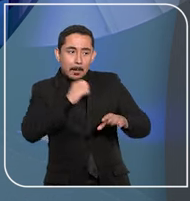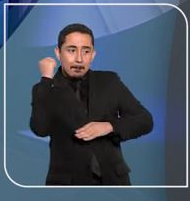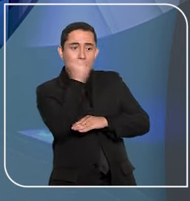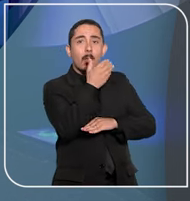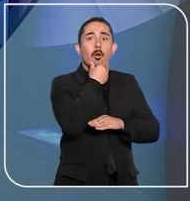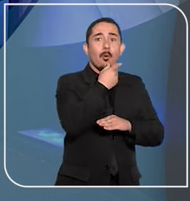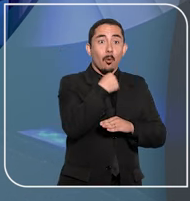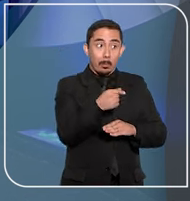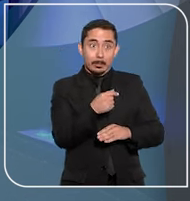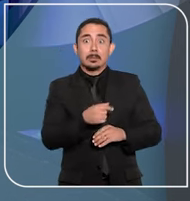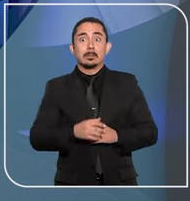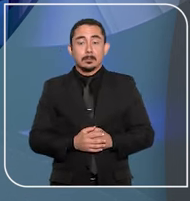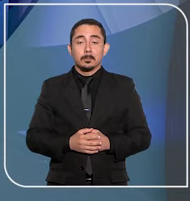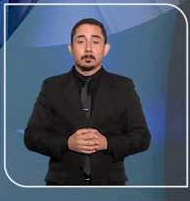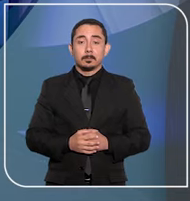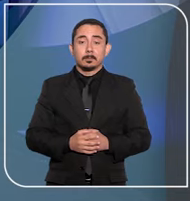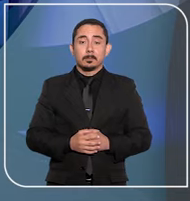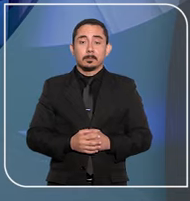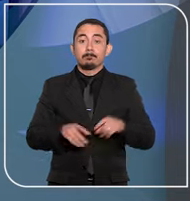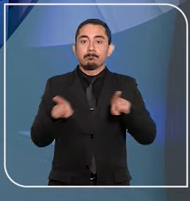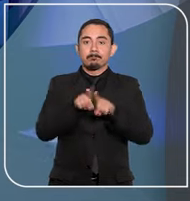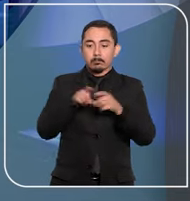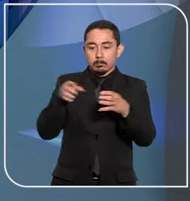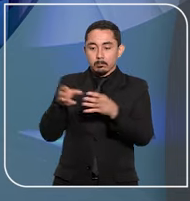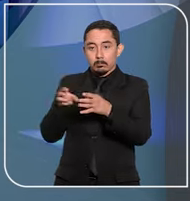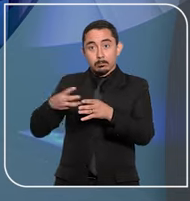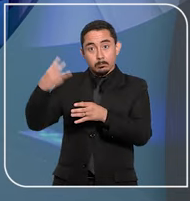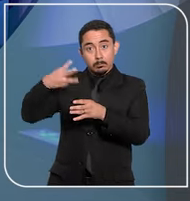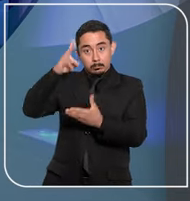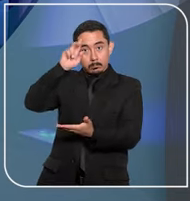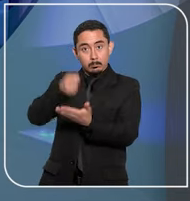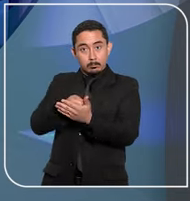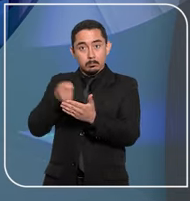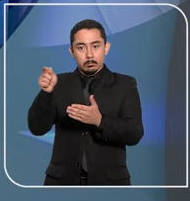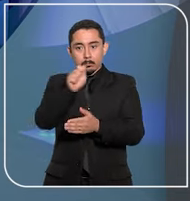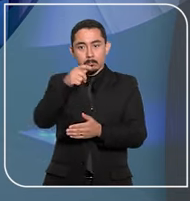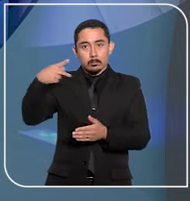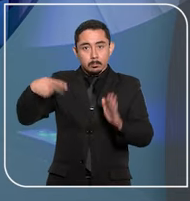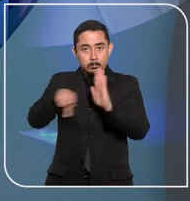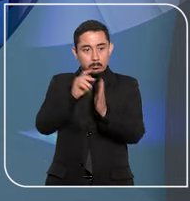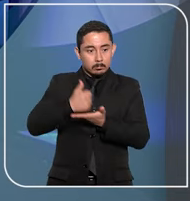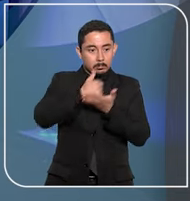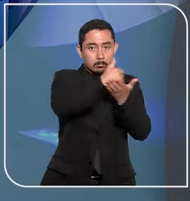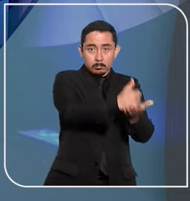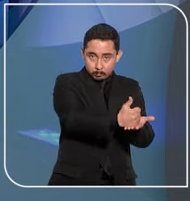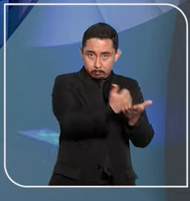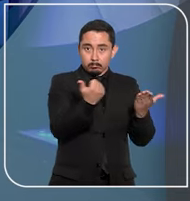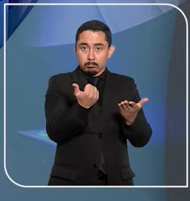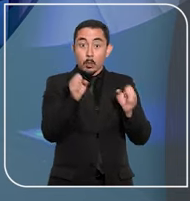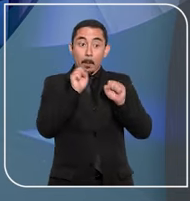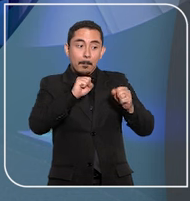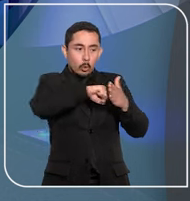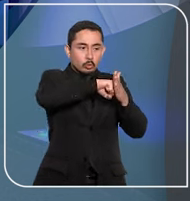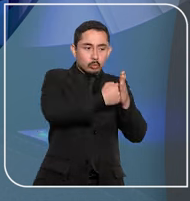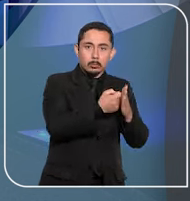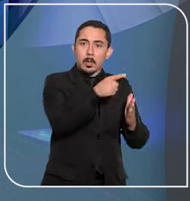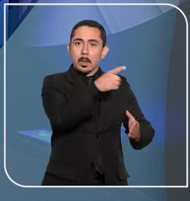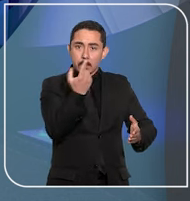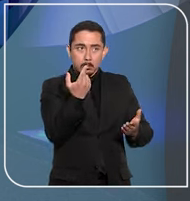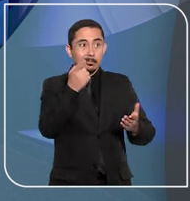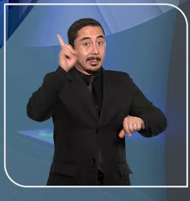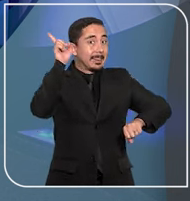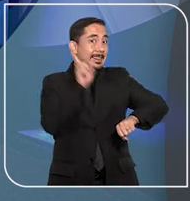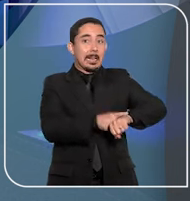assassinato de um homem por vingança já a terceira turma decidiu que os aplicativos de transporte de passageiros podem